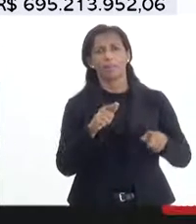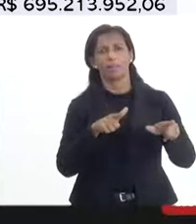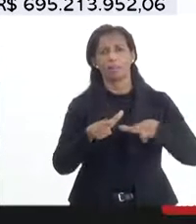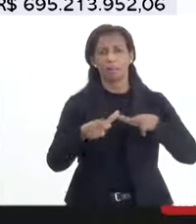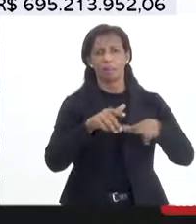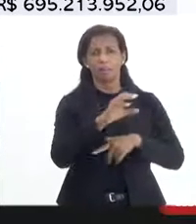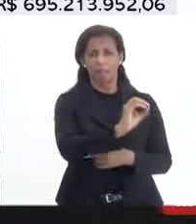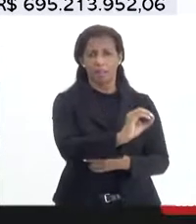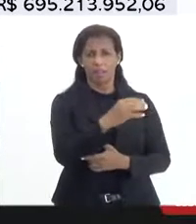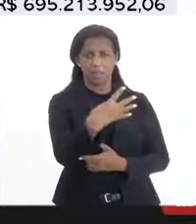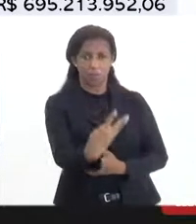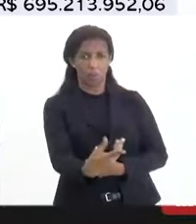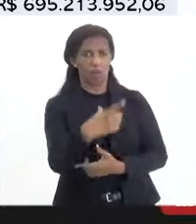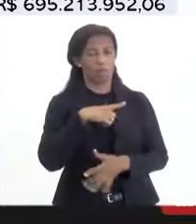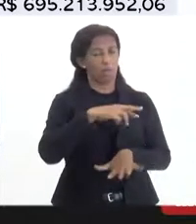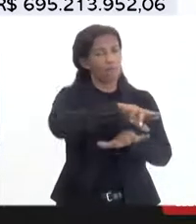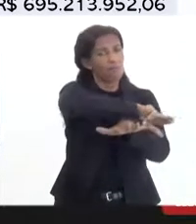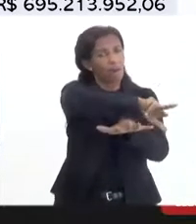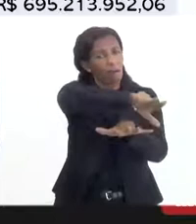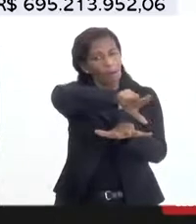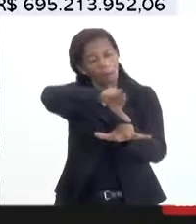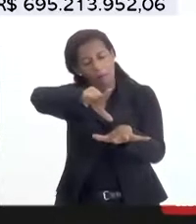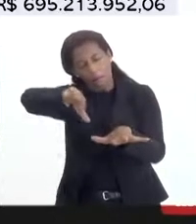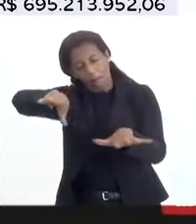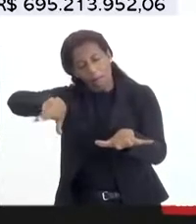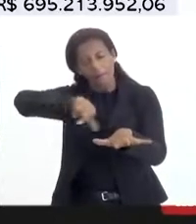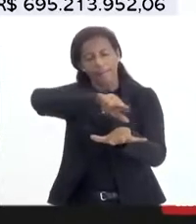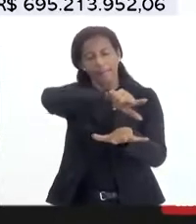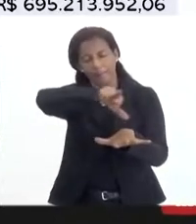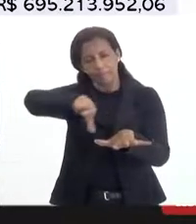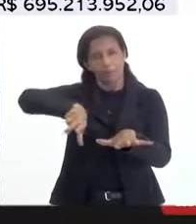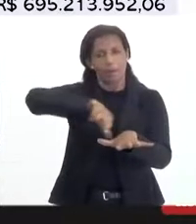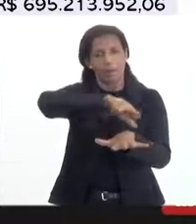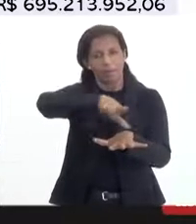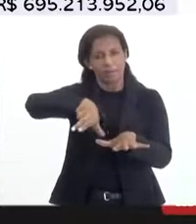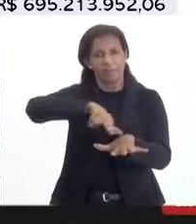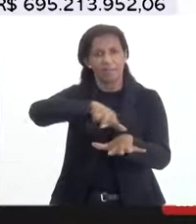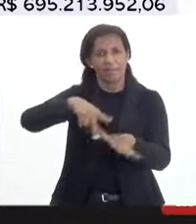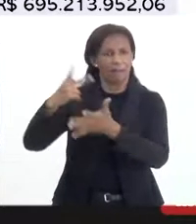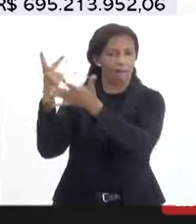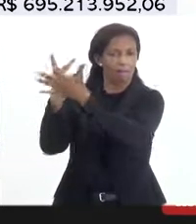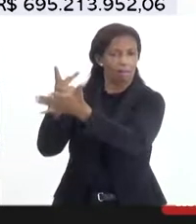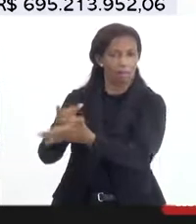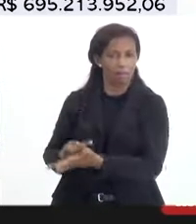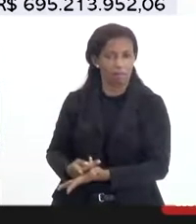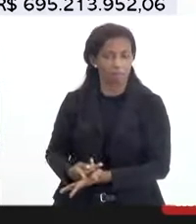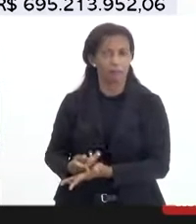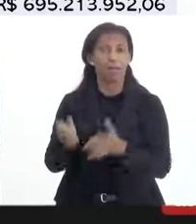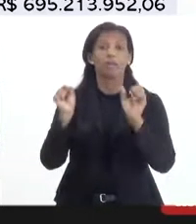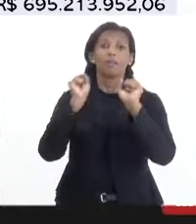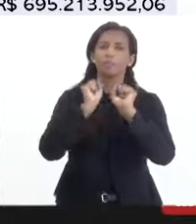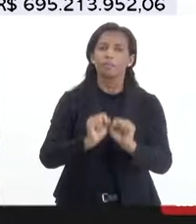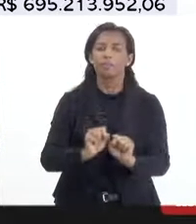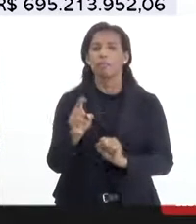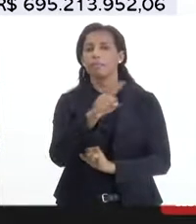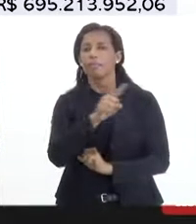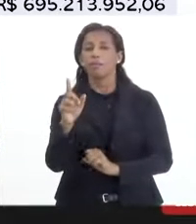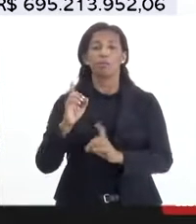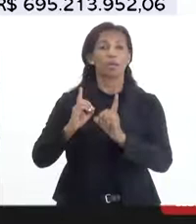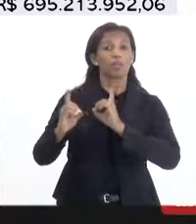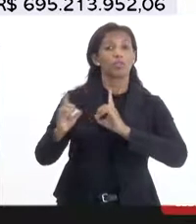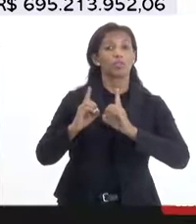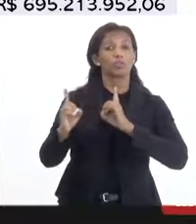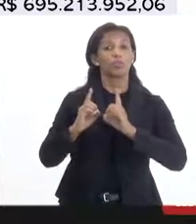04. Existem vários e vários e vários e vários autos de infração que, assim, poderiam não estar sendo discutidos